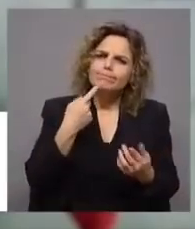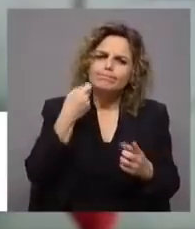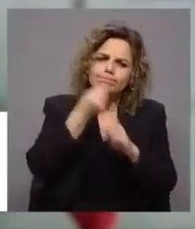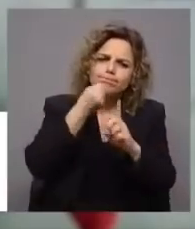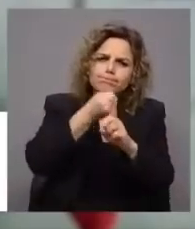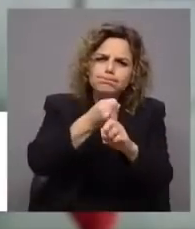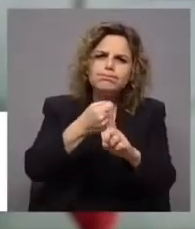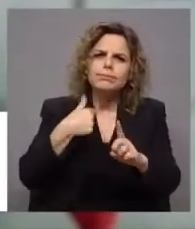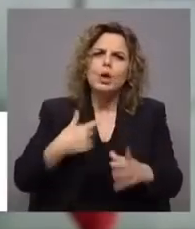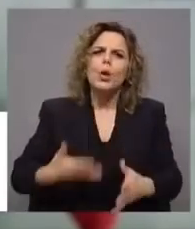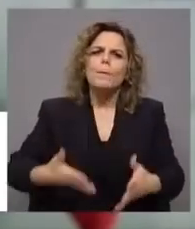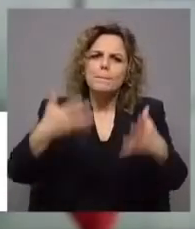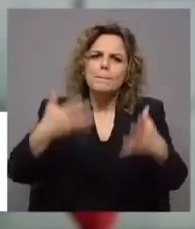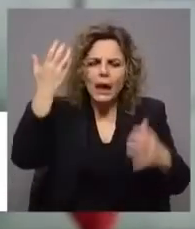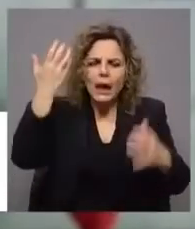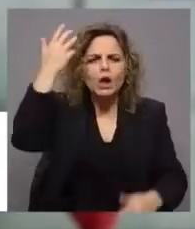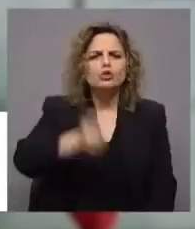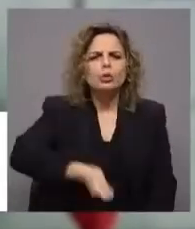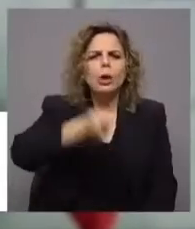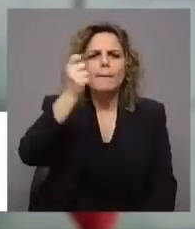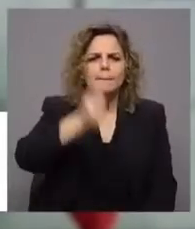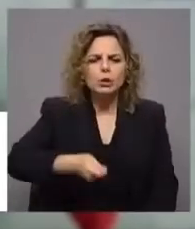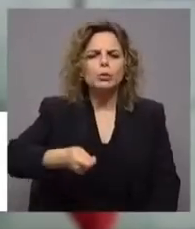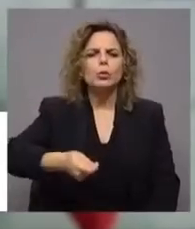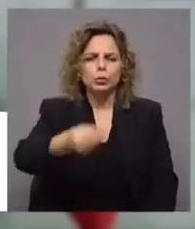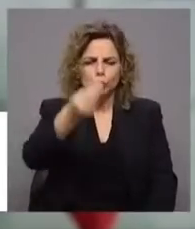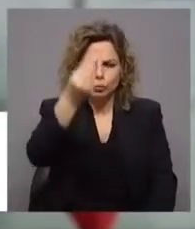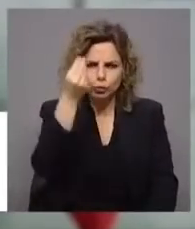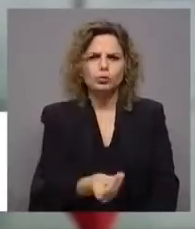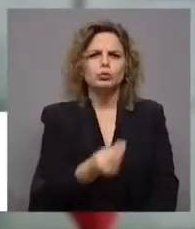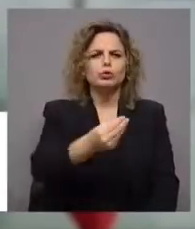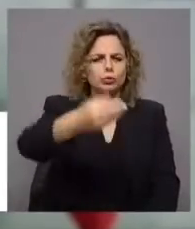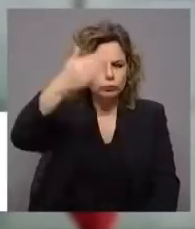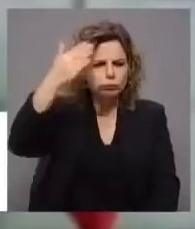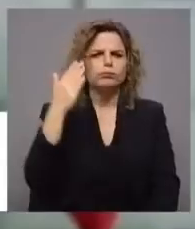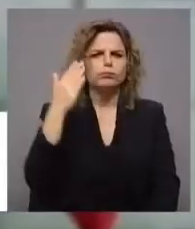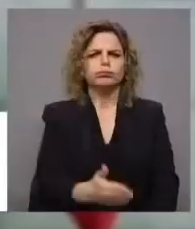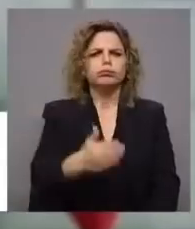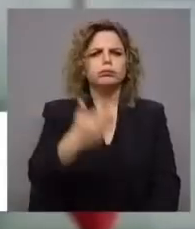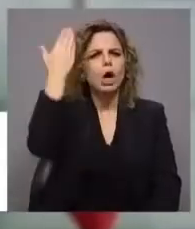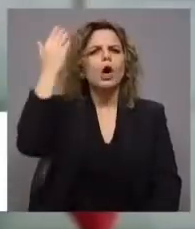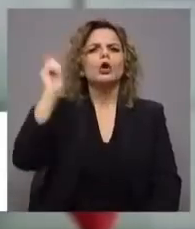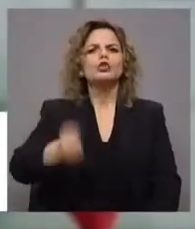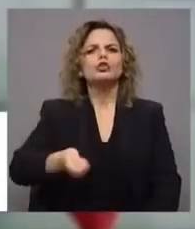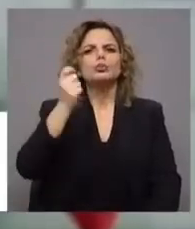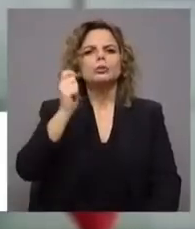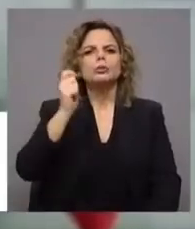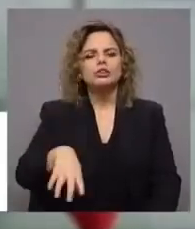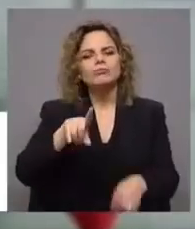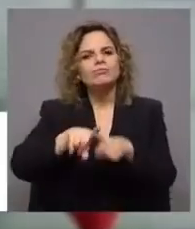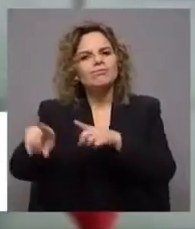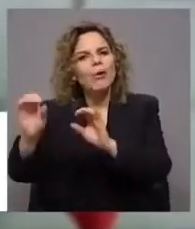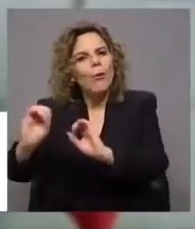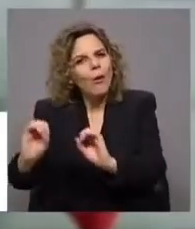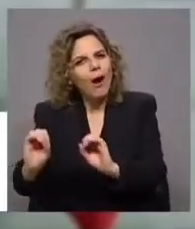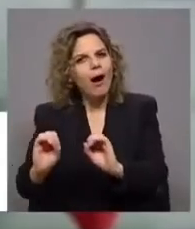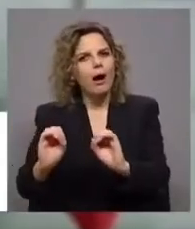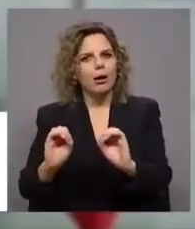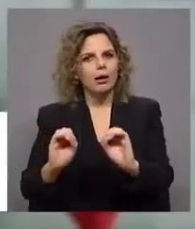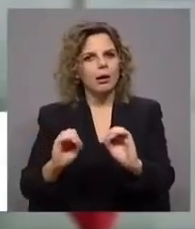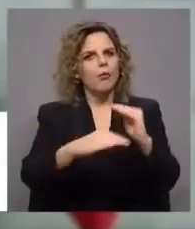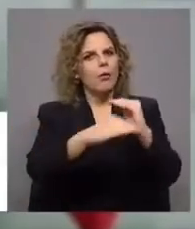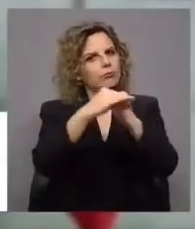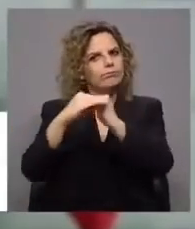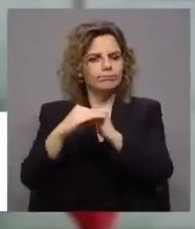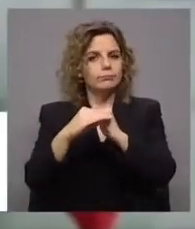um julgamento justo, com um juiz totalmente imparcial, o que não era o Moro. Na verdade, a